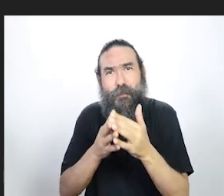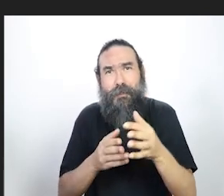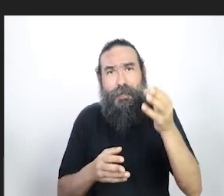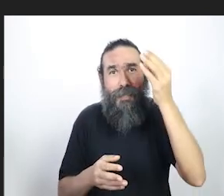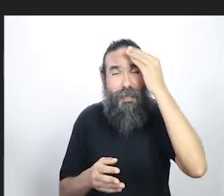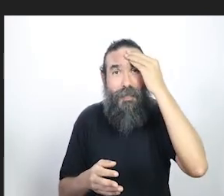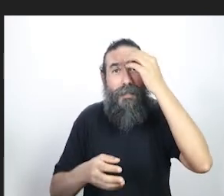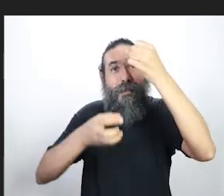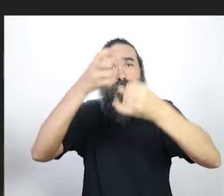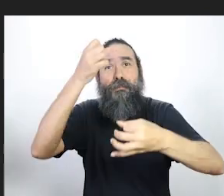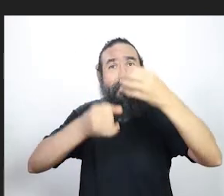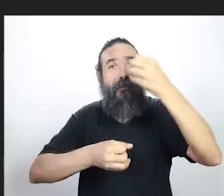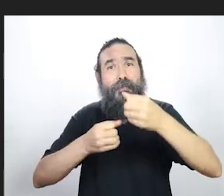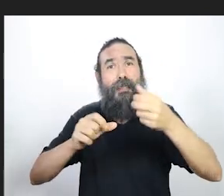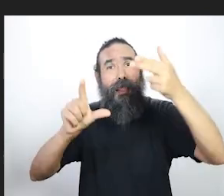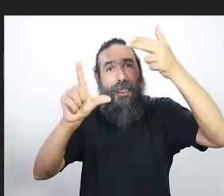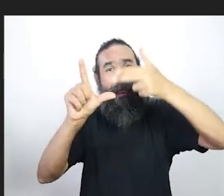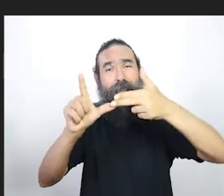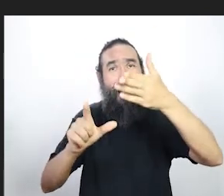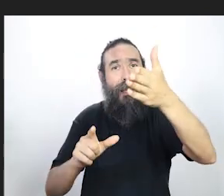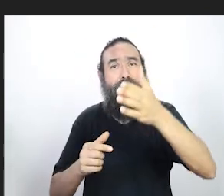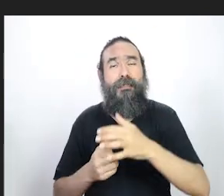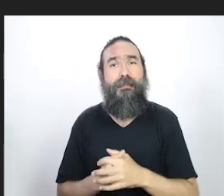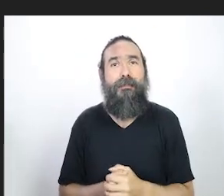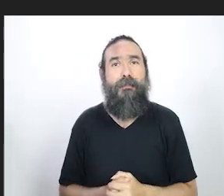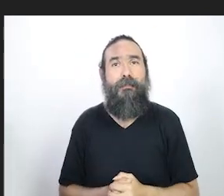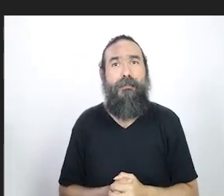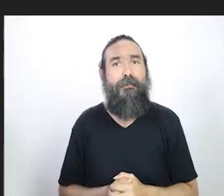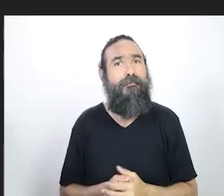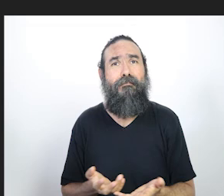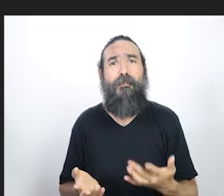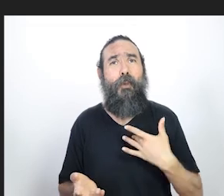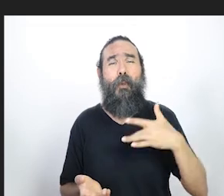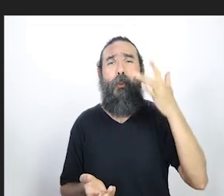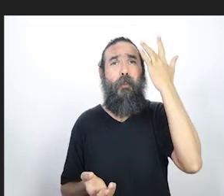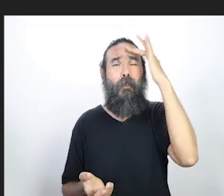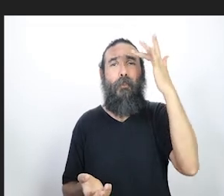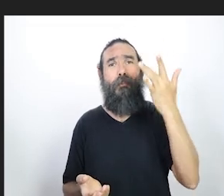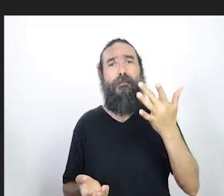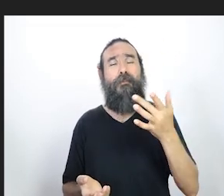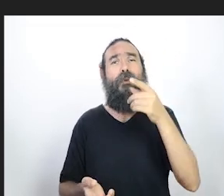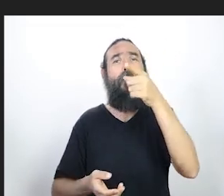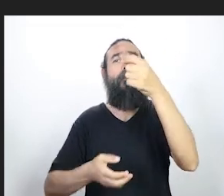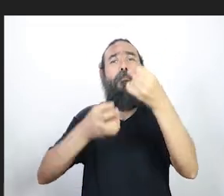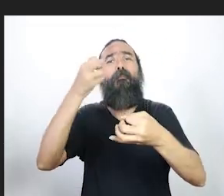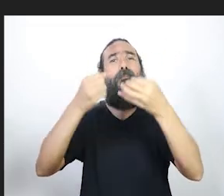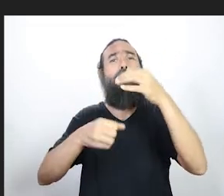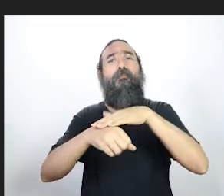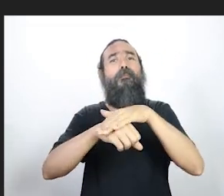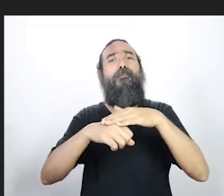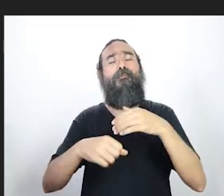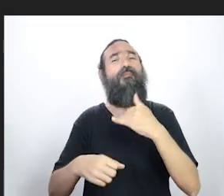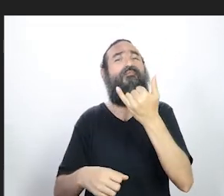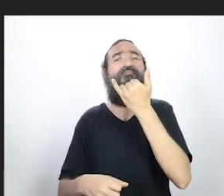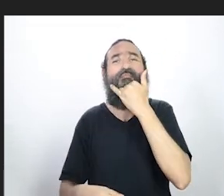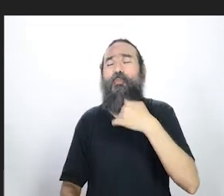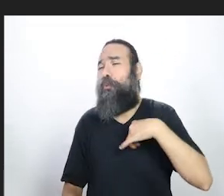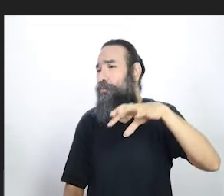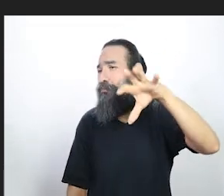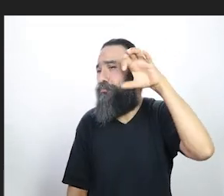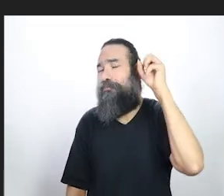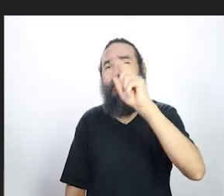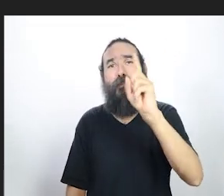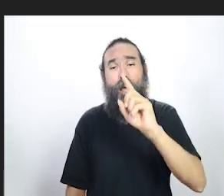tempo entender o mecanismo da live, né? Aí, não sei nem até onde está agora, infelizmente não